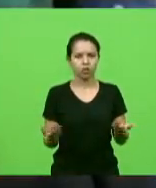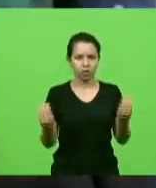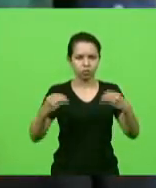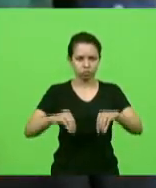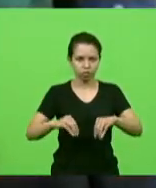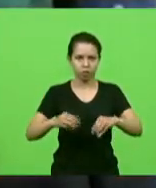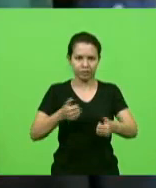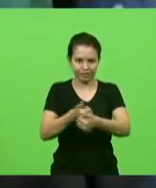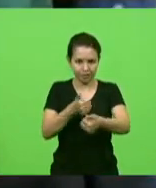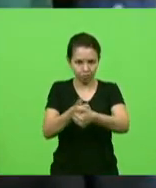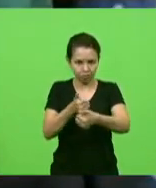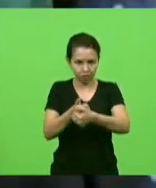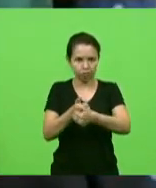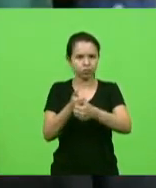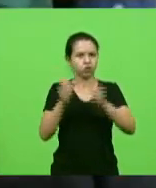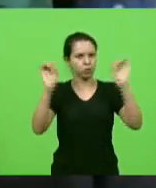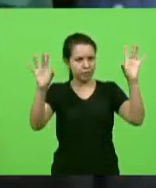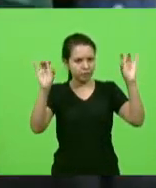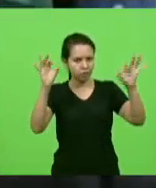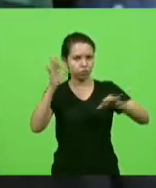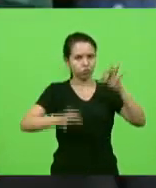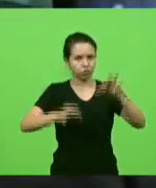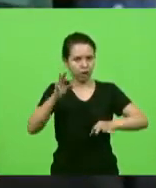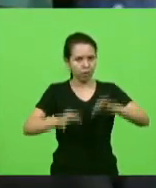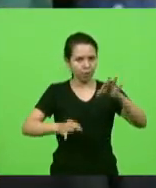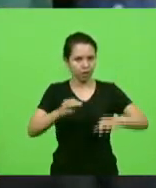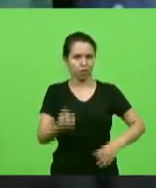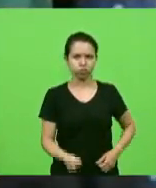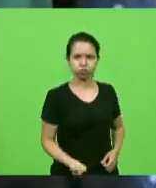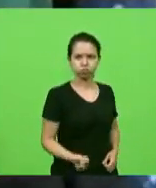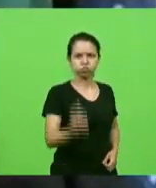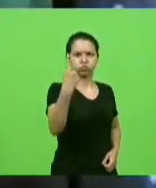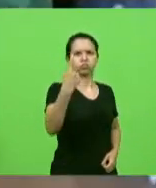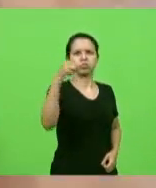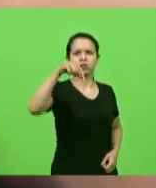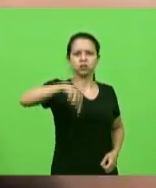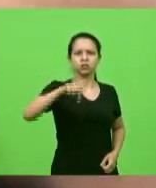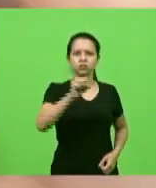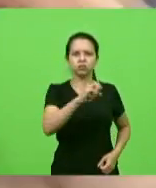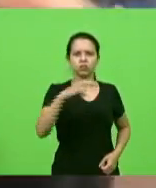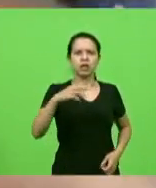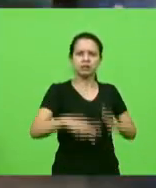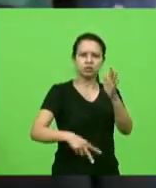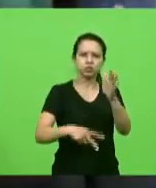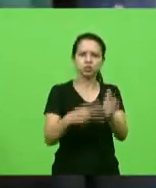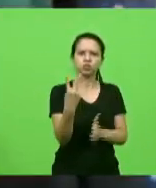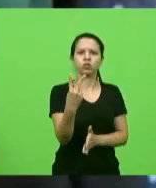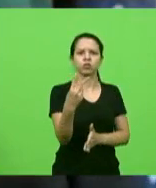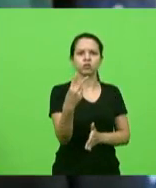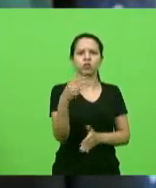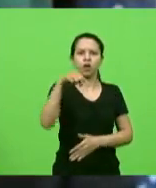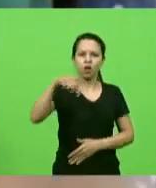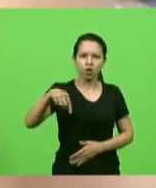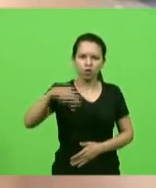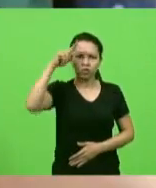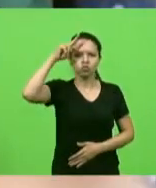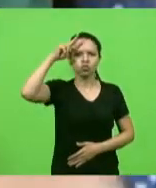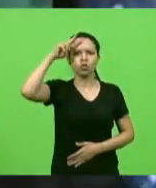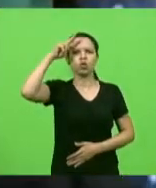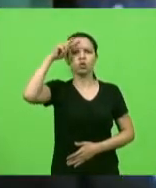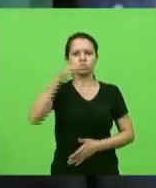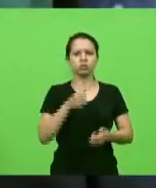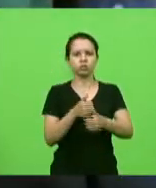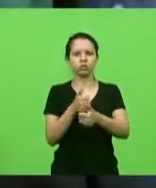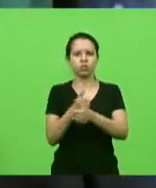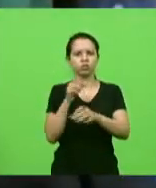instalação deste tribunal especial de julgamento é fácil né Precisa ligar para mim pela segunda vez em nossa história e o